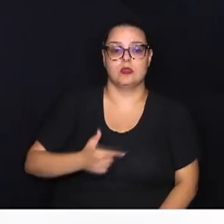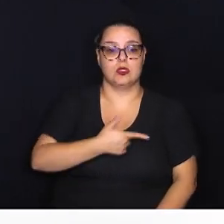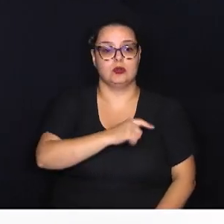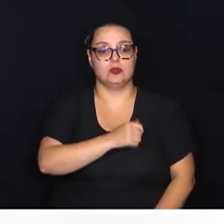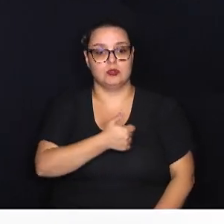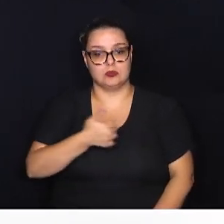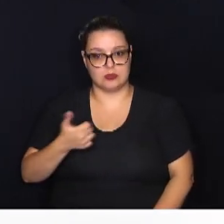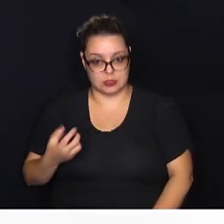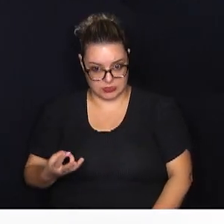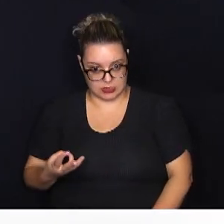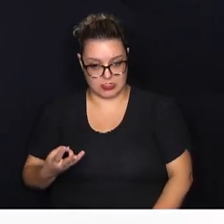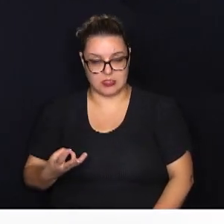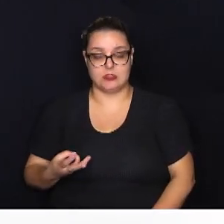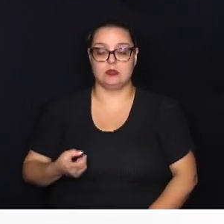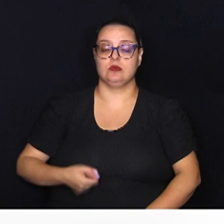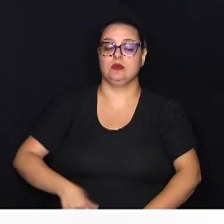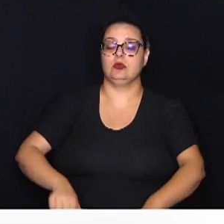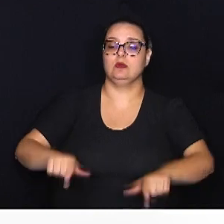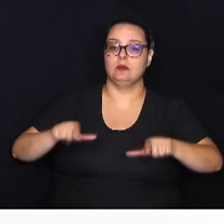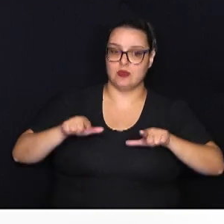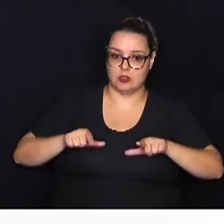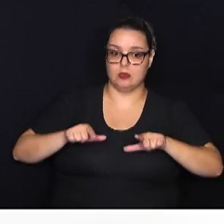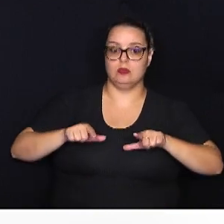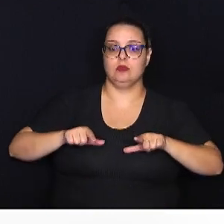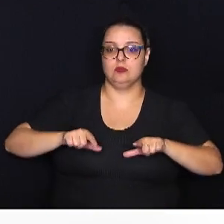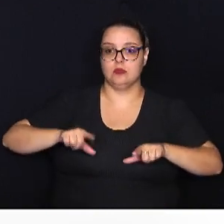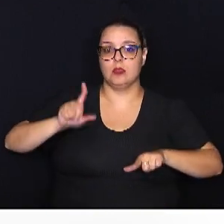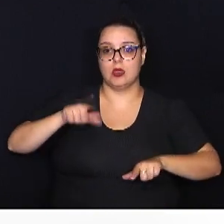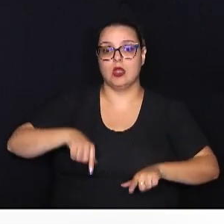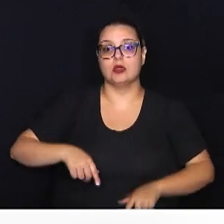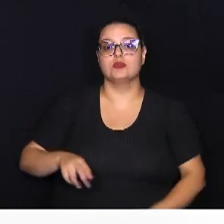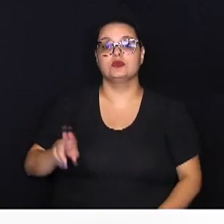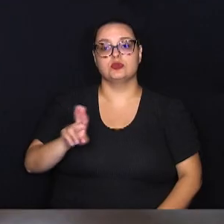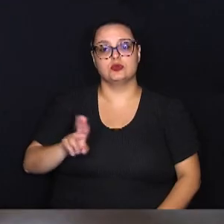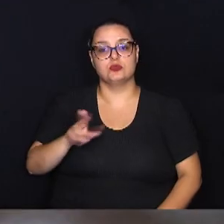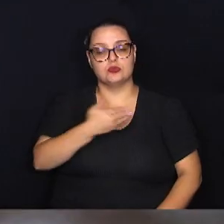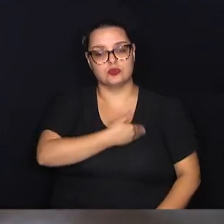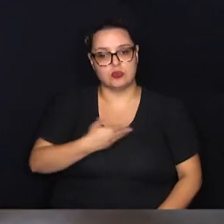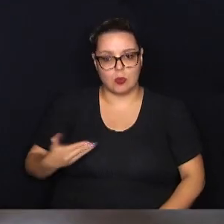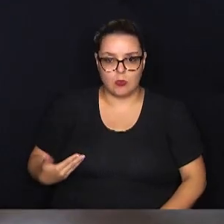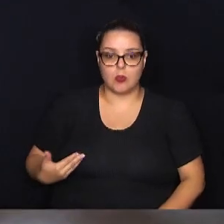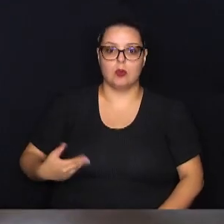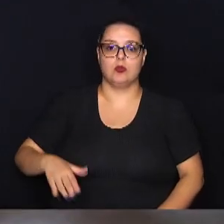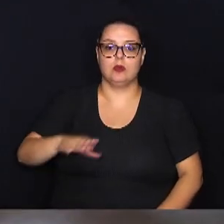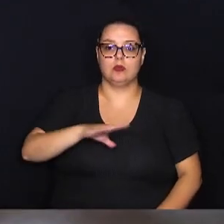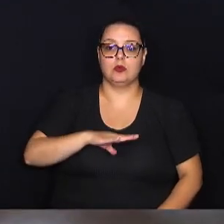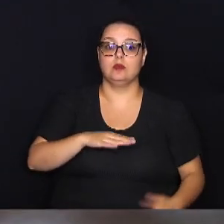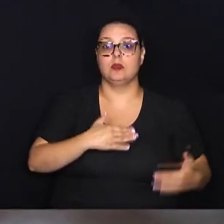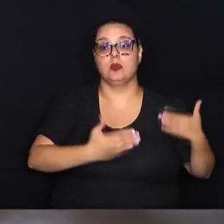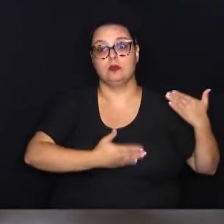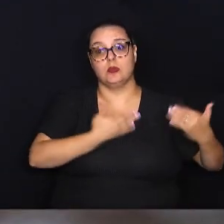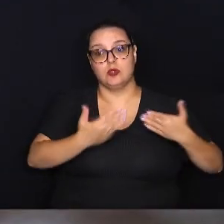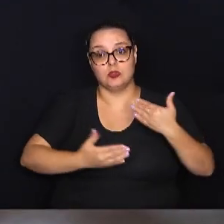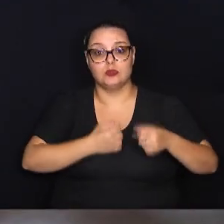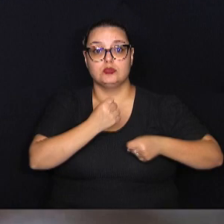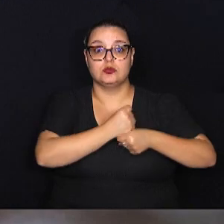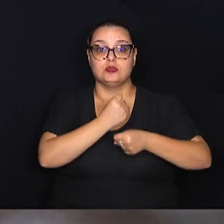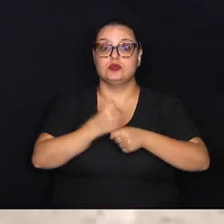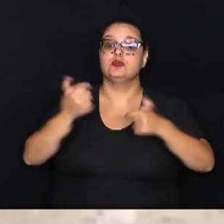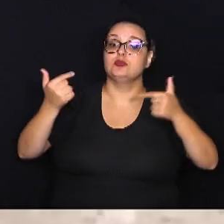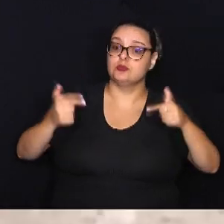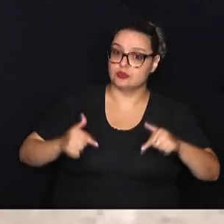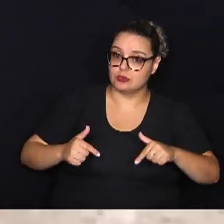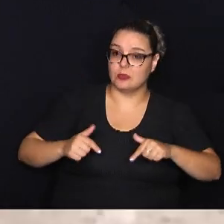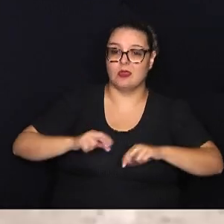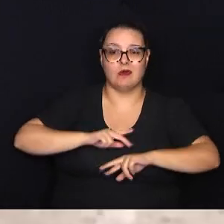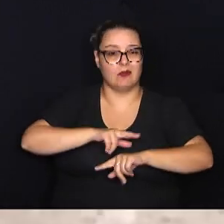a agremiação foi declarada como órgão de utilidade pública municipal. No decorrer dos anos, o espaço sofreu